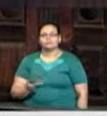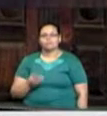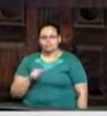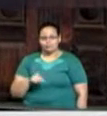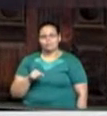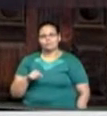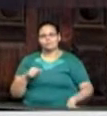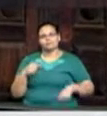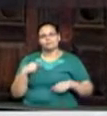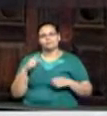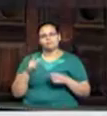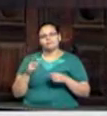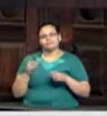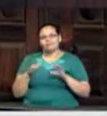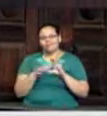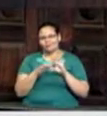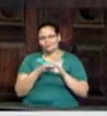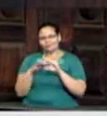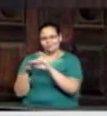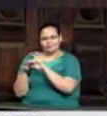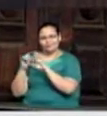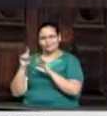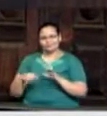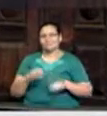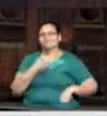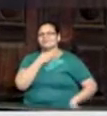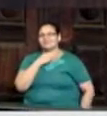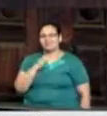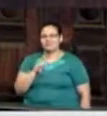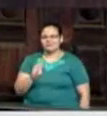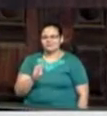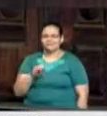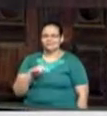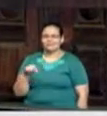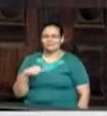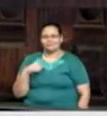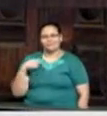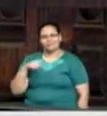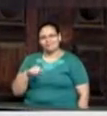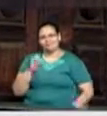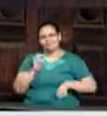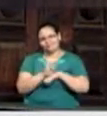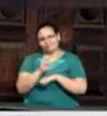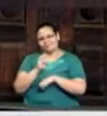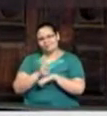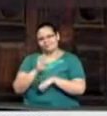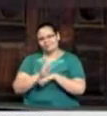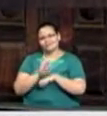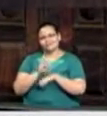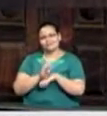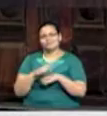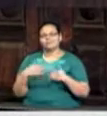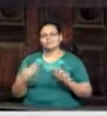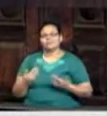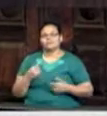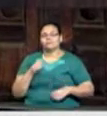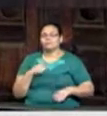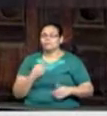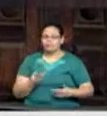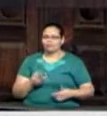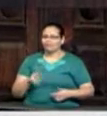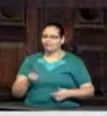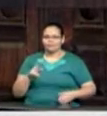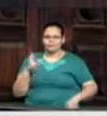neste contexto de crise, de grave crise que enfrenta o nosso Estado, crise esta que não é um fenômeno